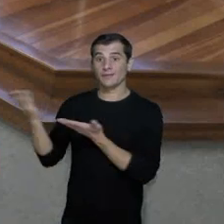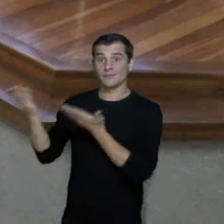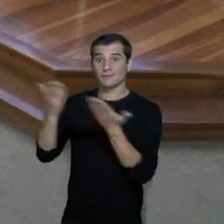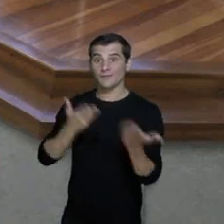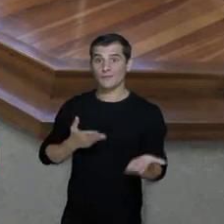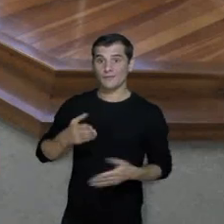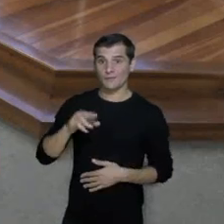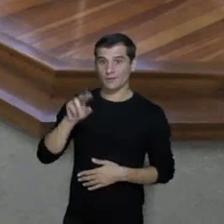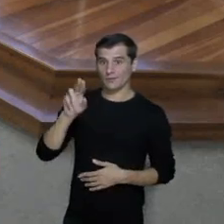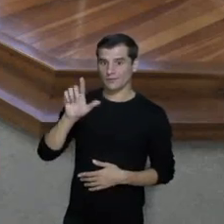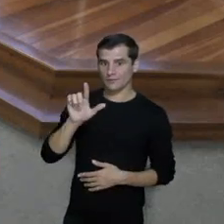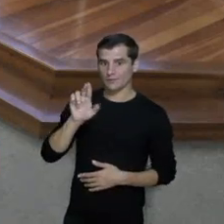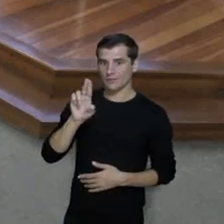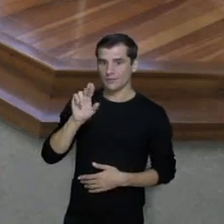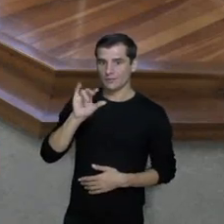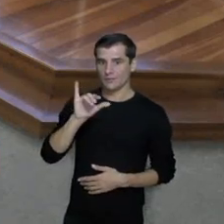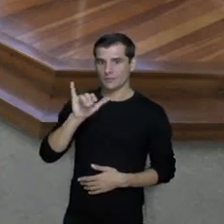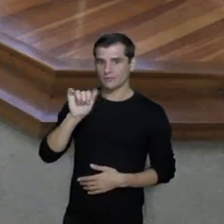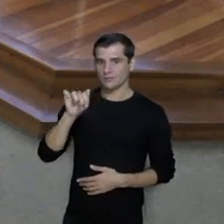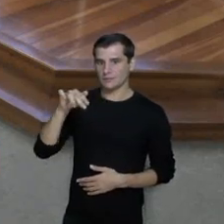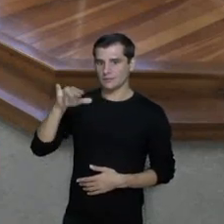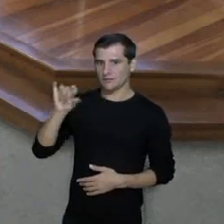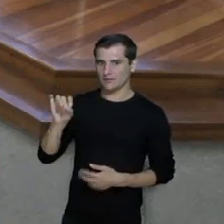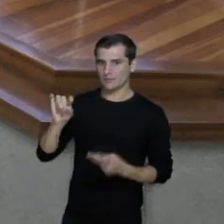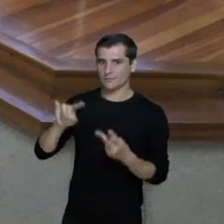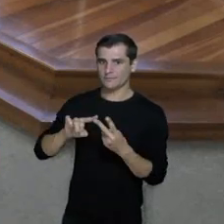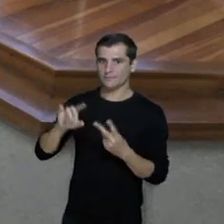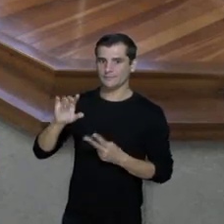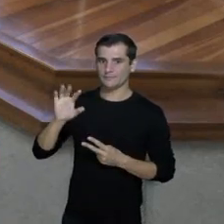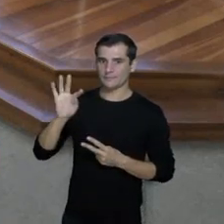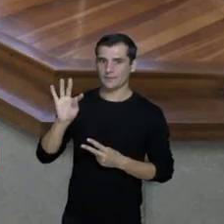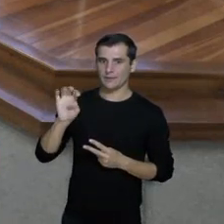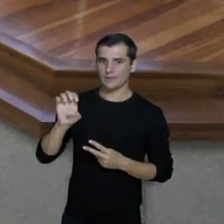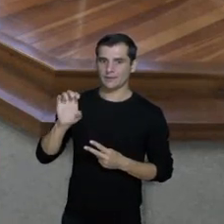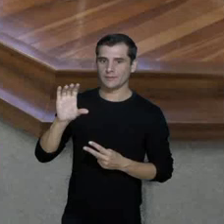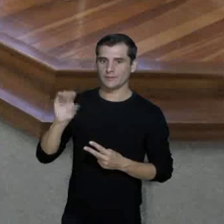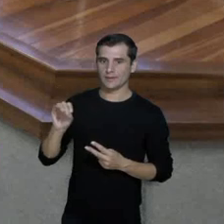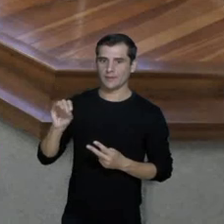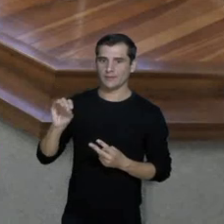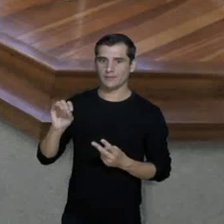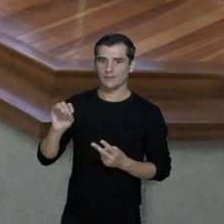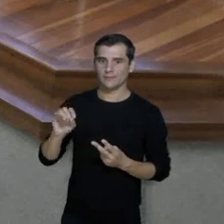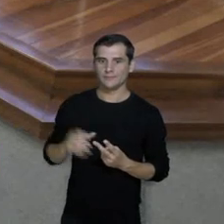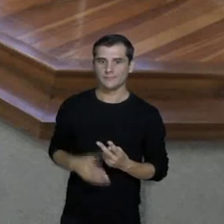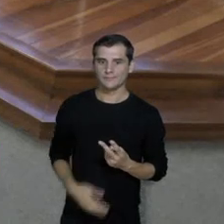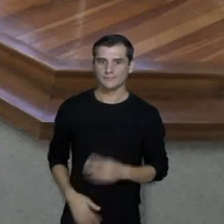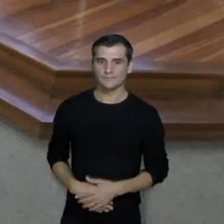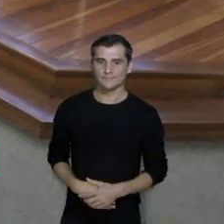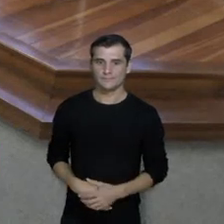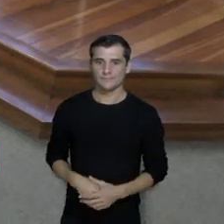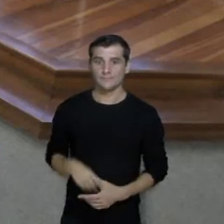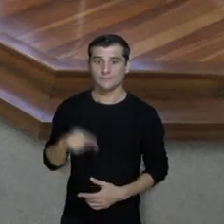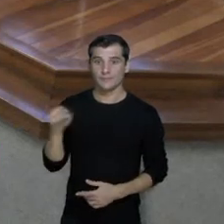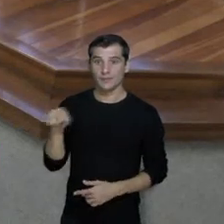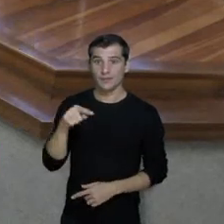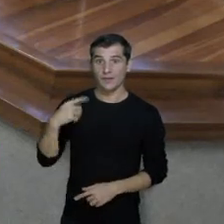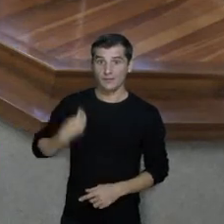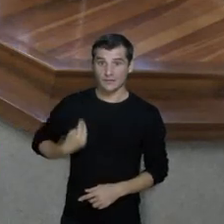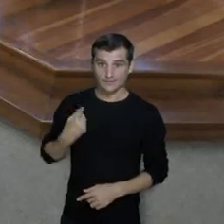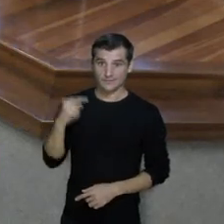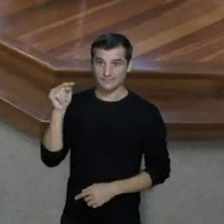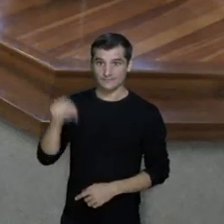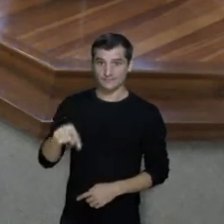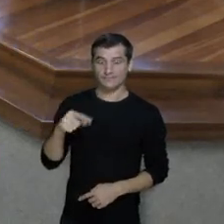Pates eu vou tu vai passar um a tua apresentação né Eu não sei se Consegues botar tá vou passar aqui